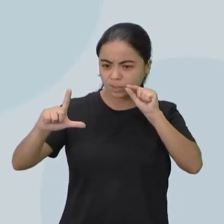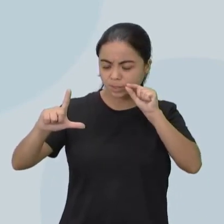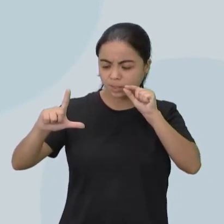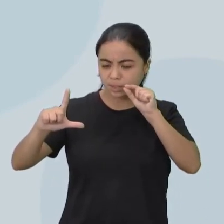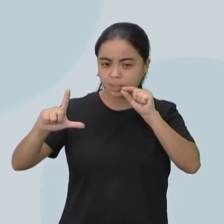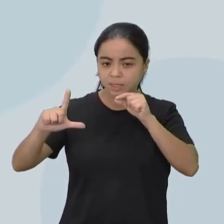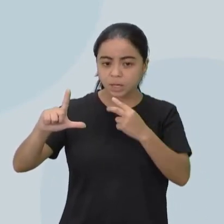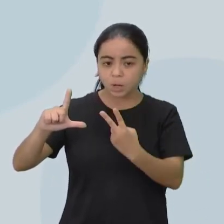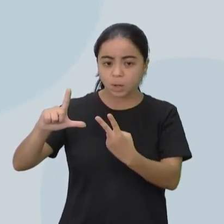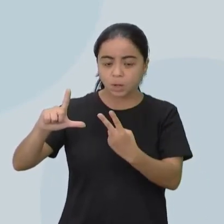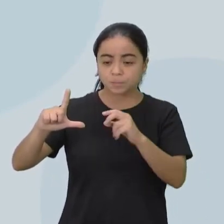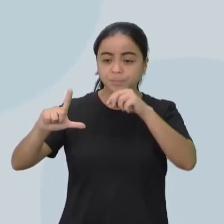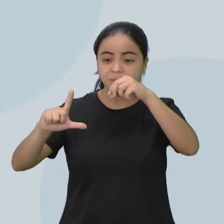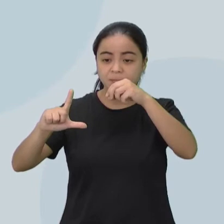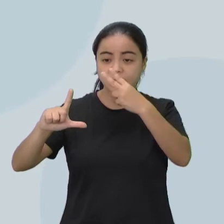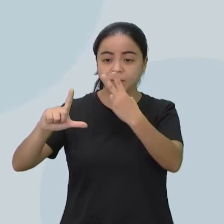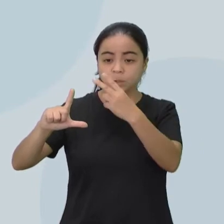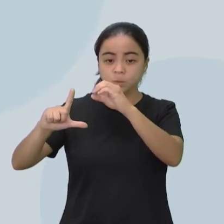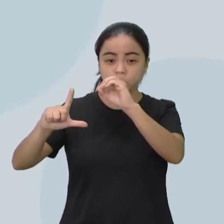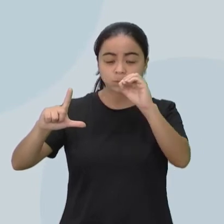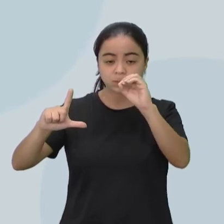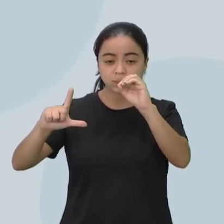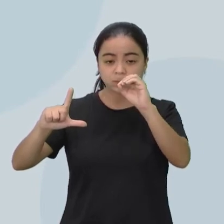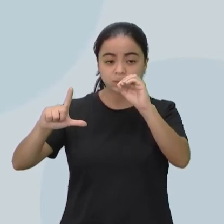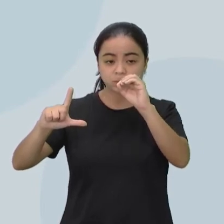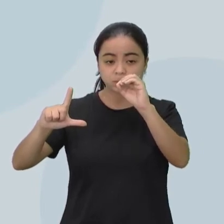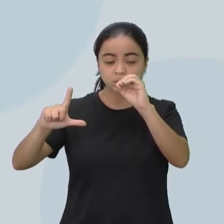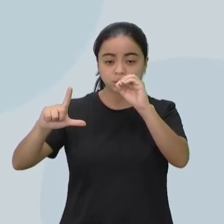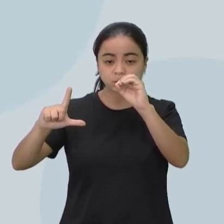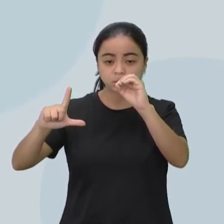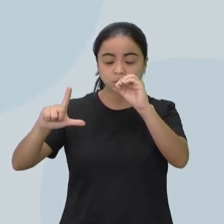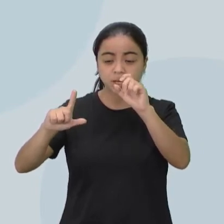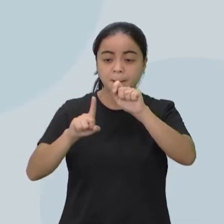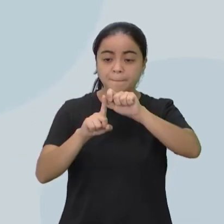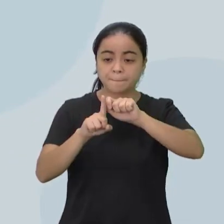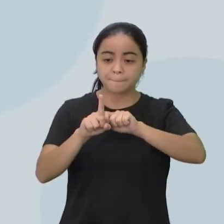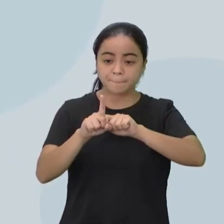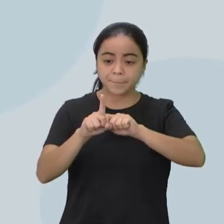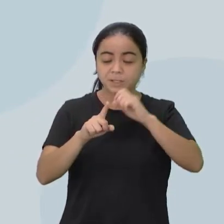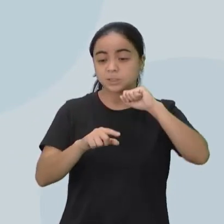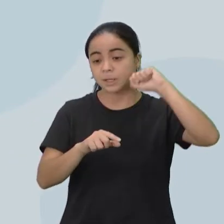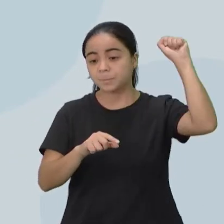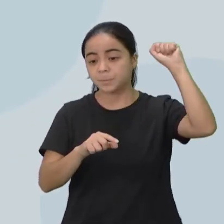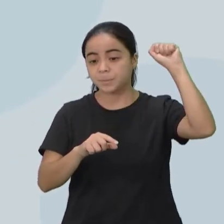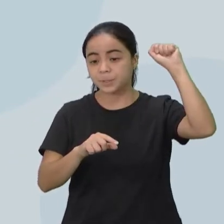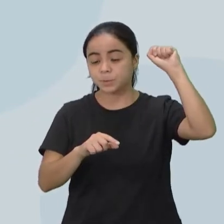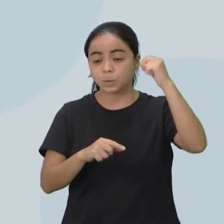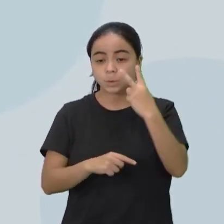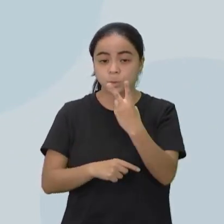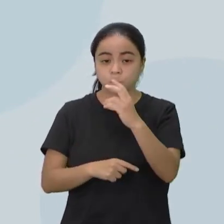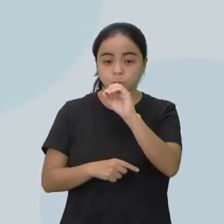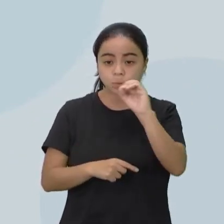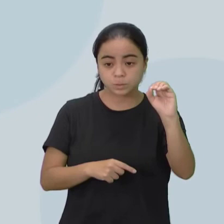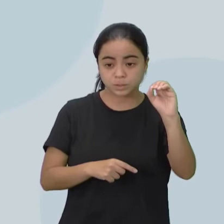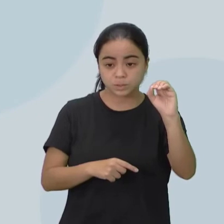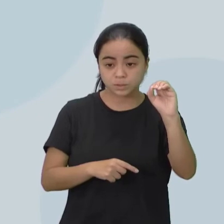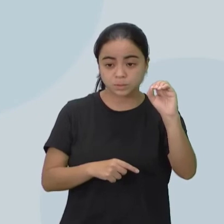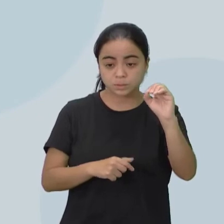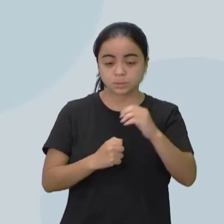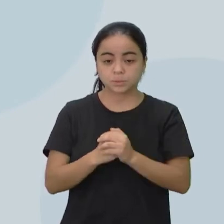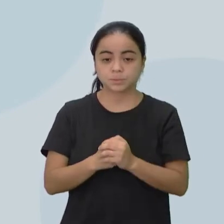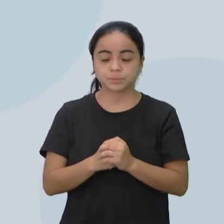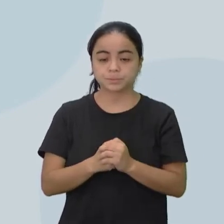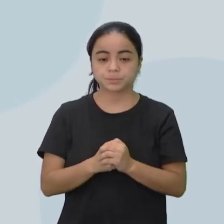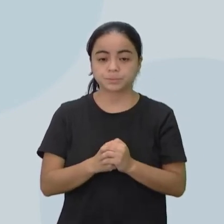vale 200, né? Porque tá direto no gráfico, ó. Em abril, o lucro foi de 200. Beleza? Você começa aí.